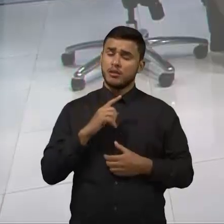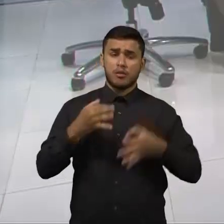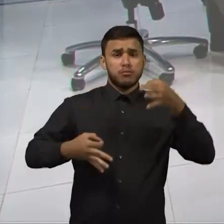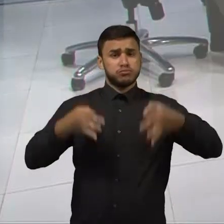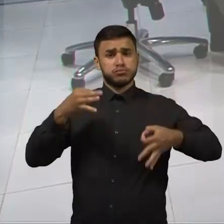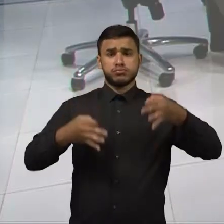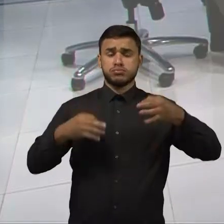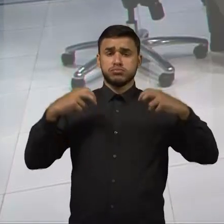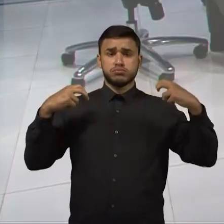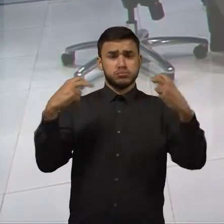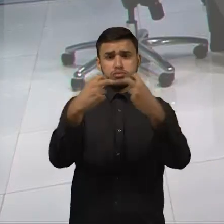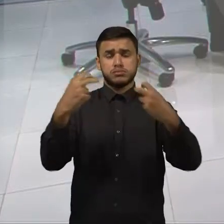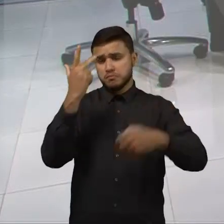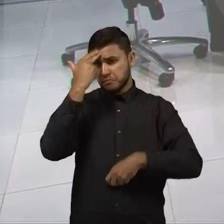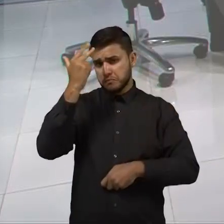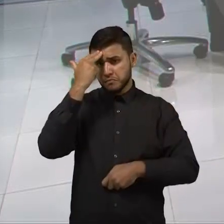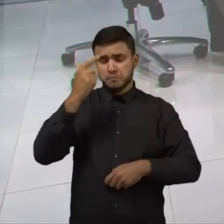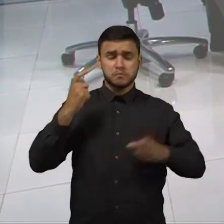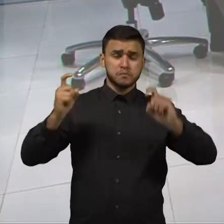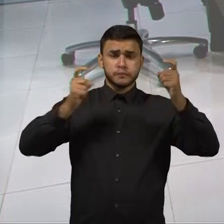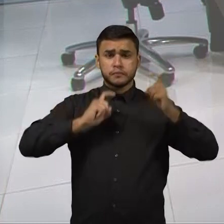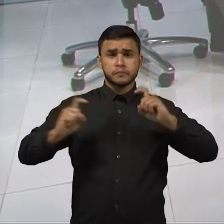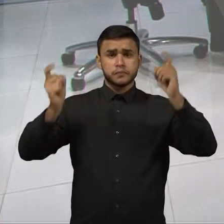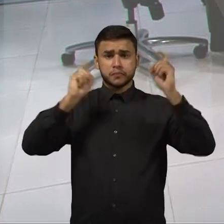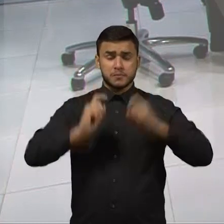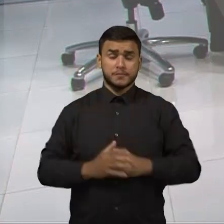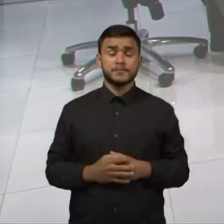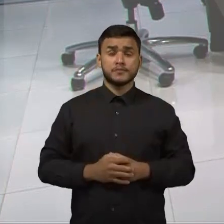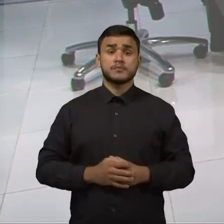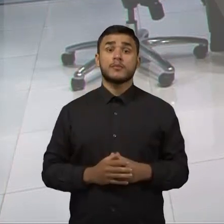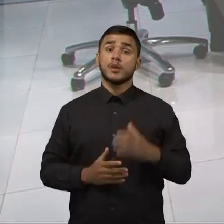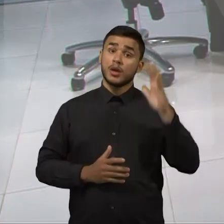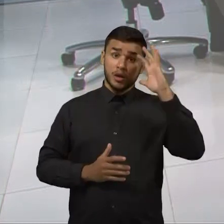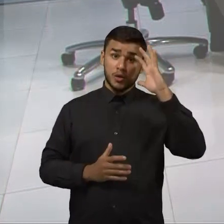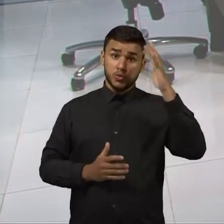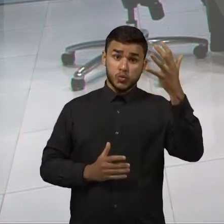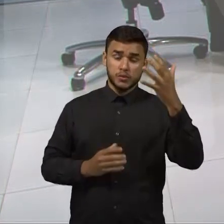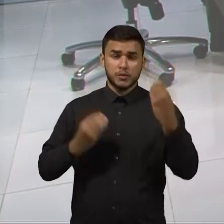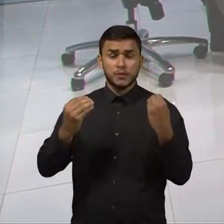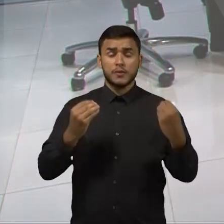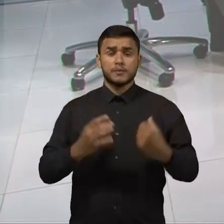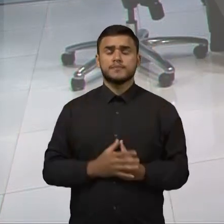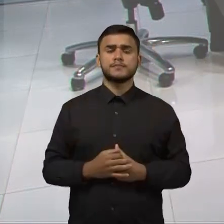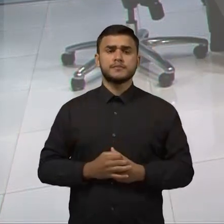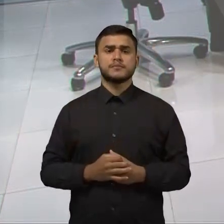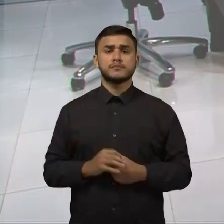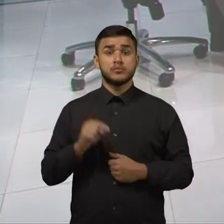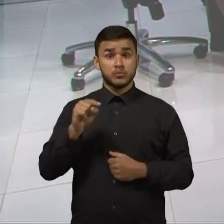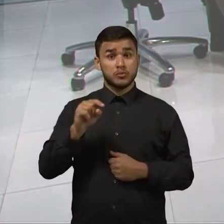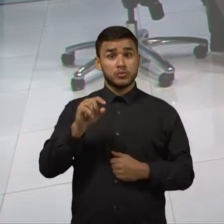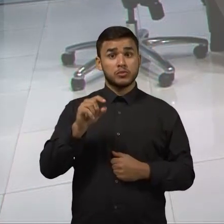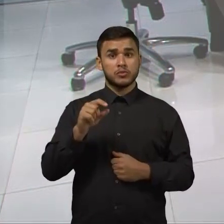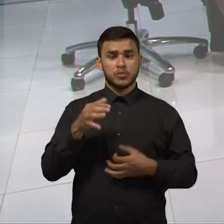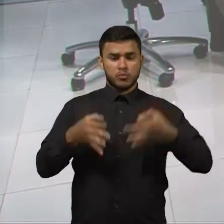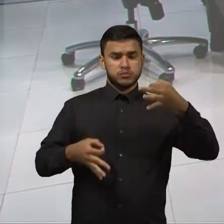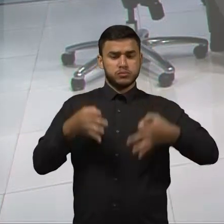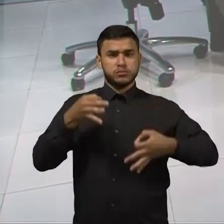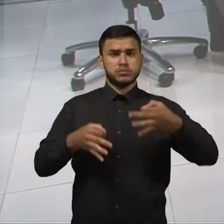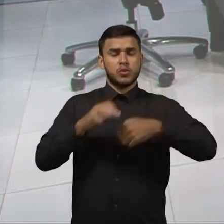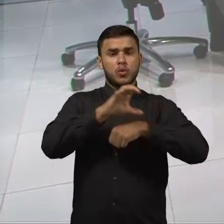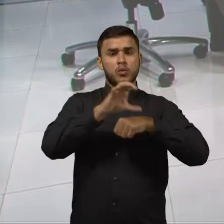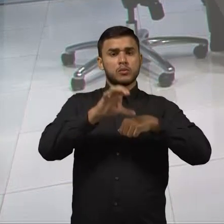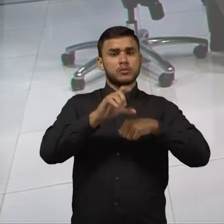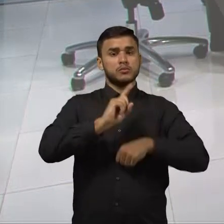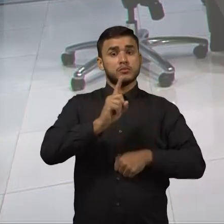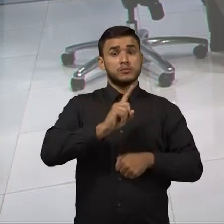ainda há pouco, antes de começar o programa. Nessa decisão, funcionou não o Tribunal Constitucional, e sim